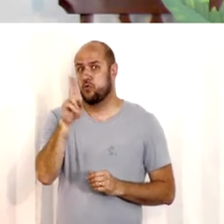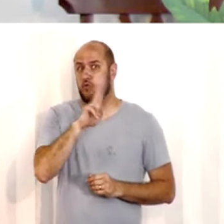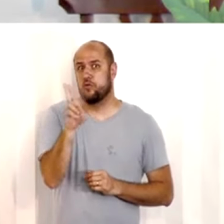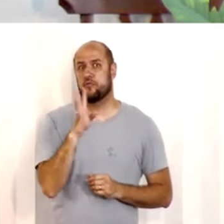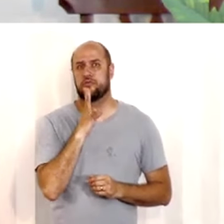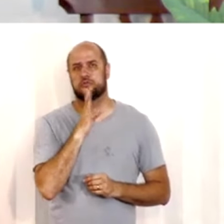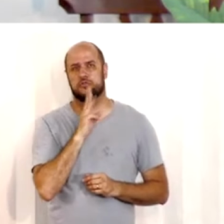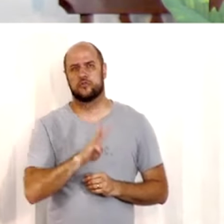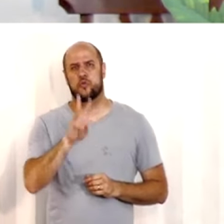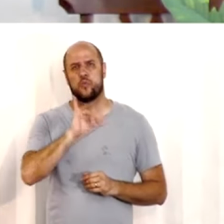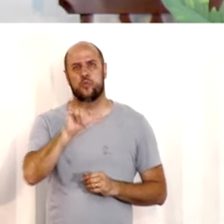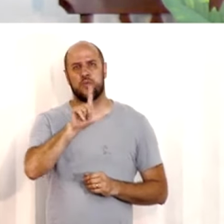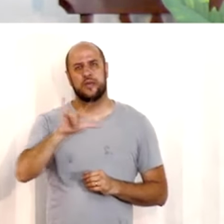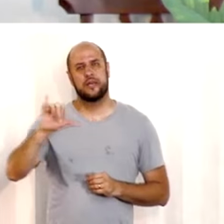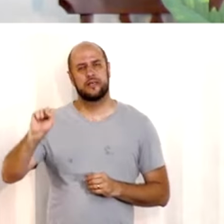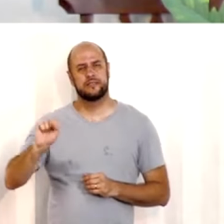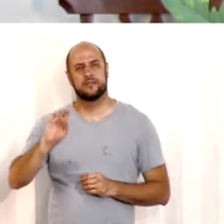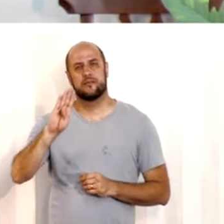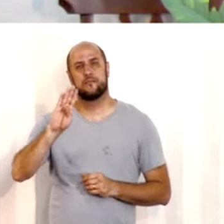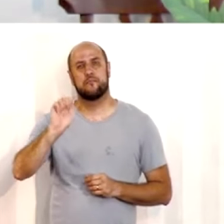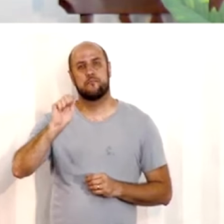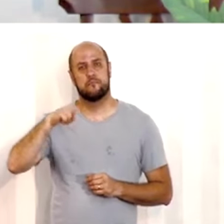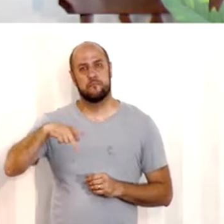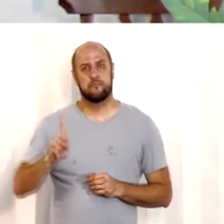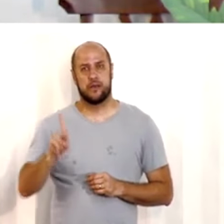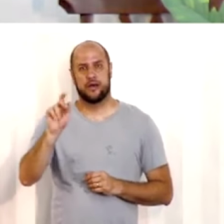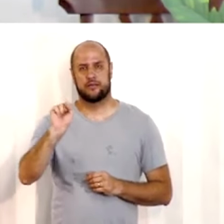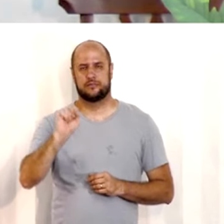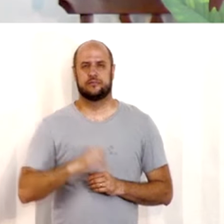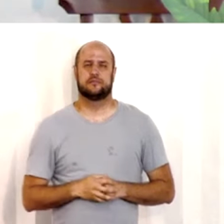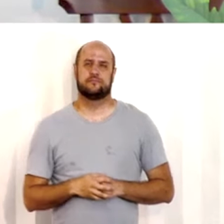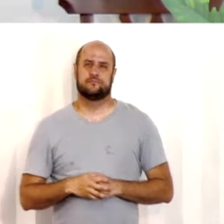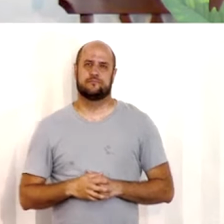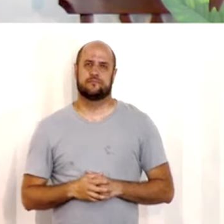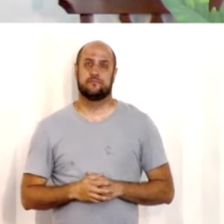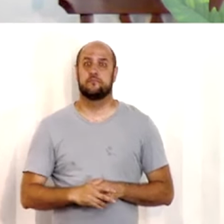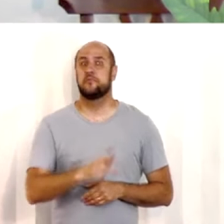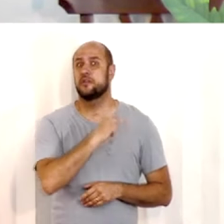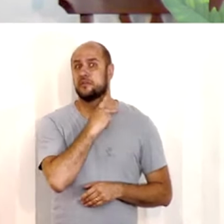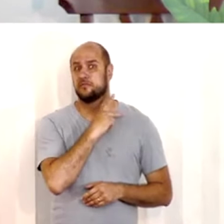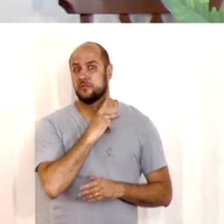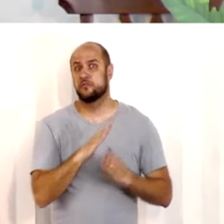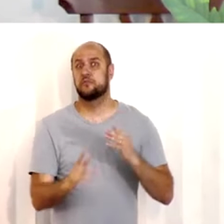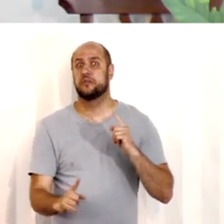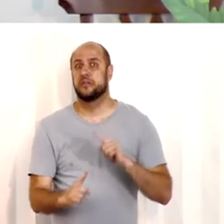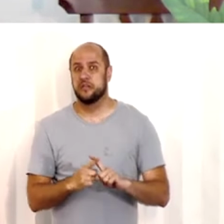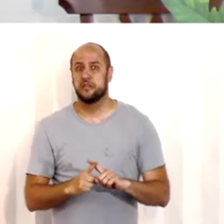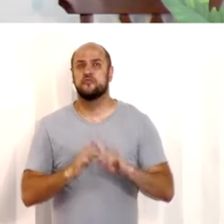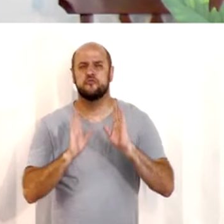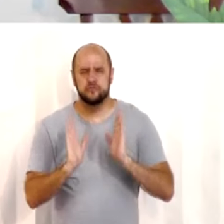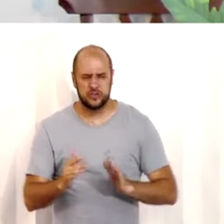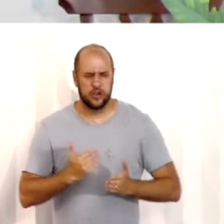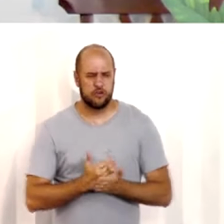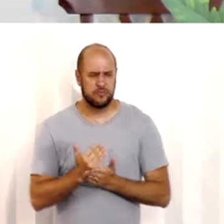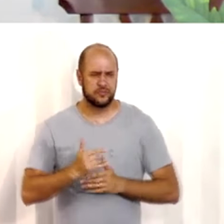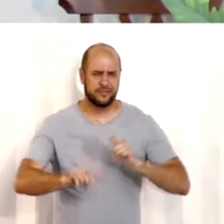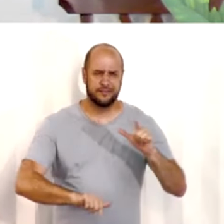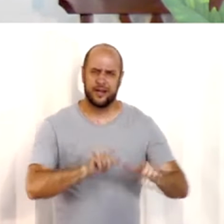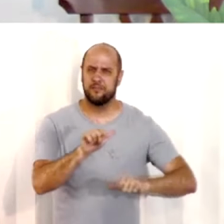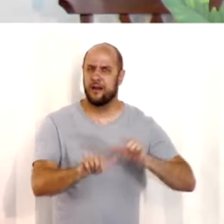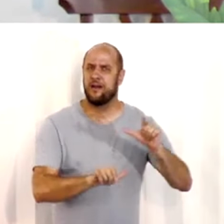Willis Banks. Willis Banks é presbítero na Igreja Unida, já tem trabalho na região